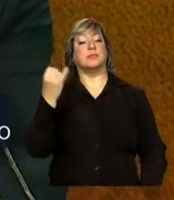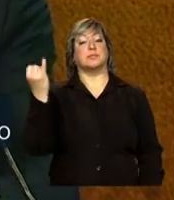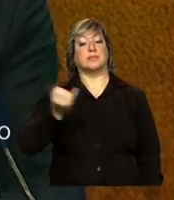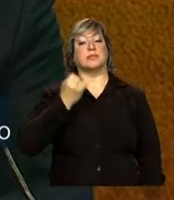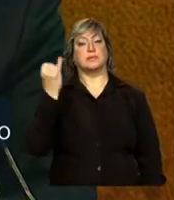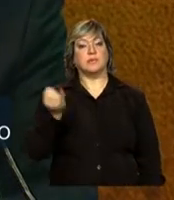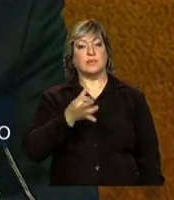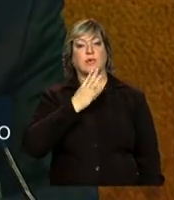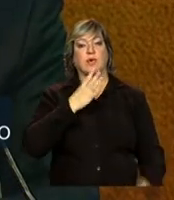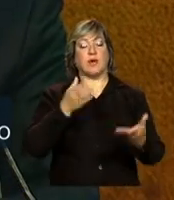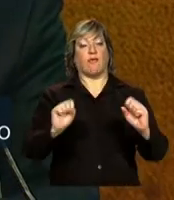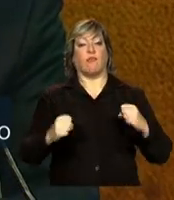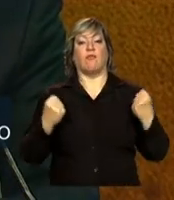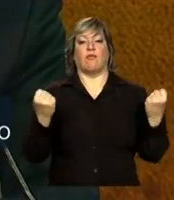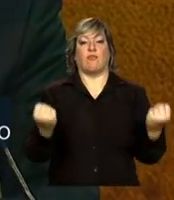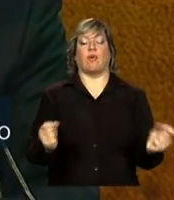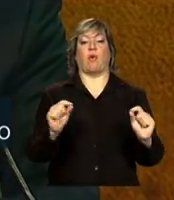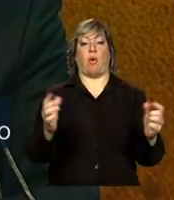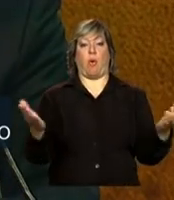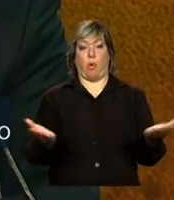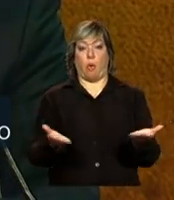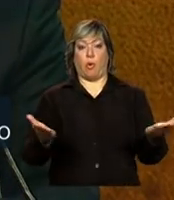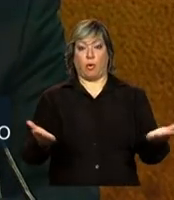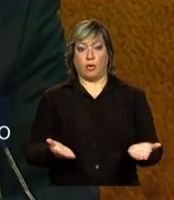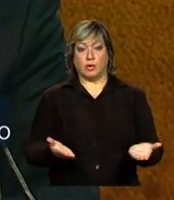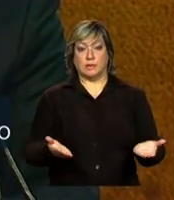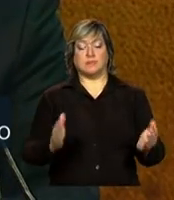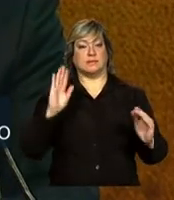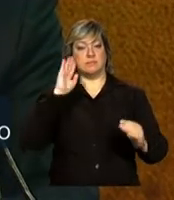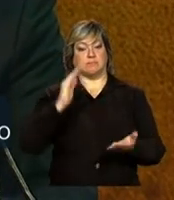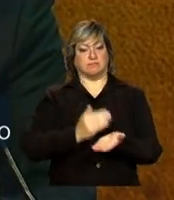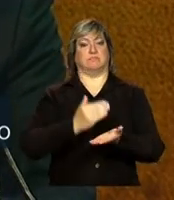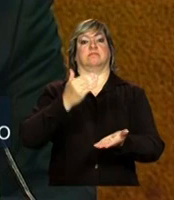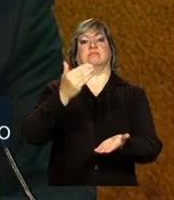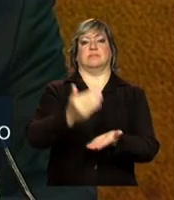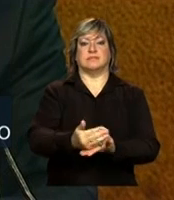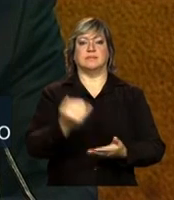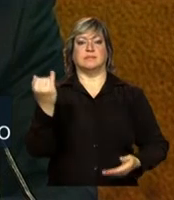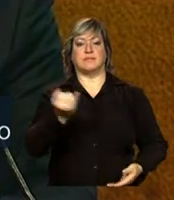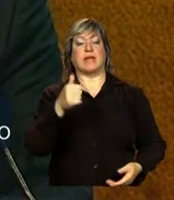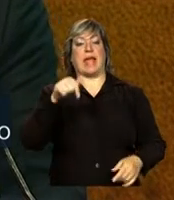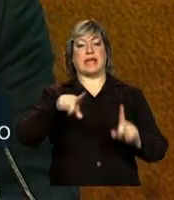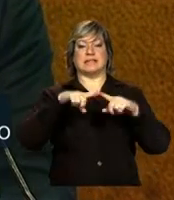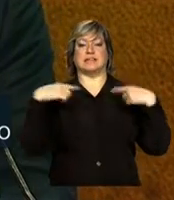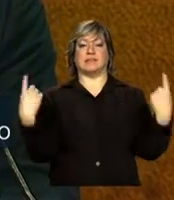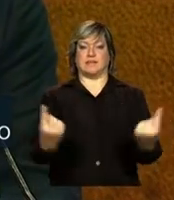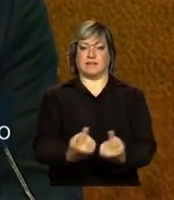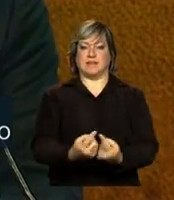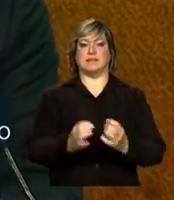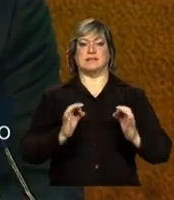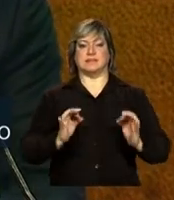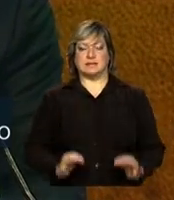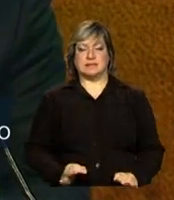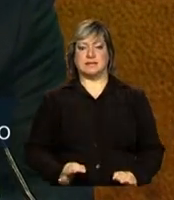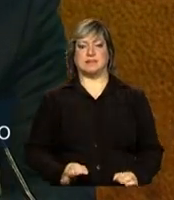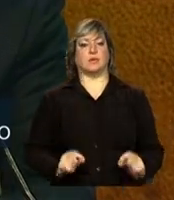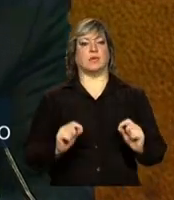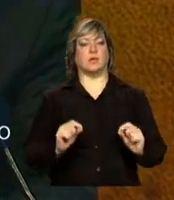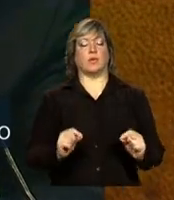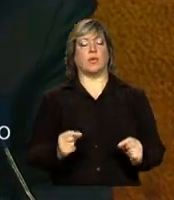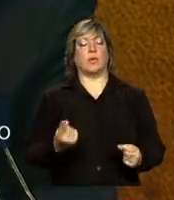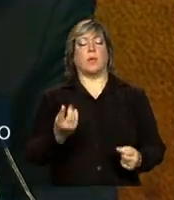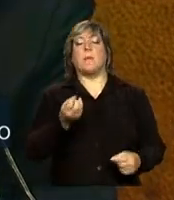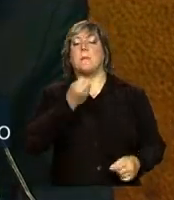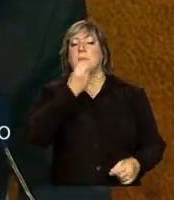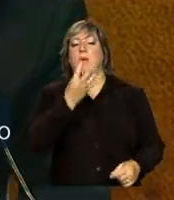reconhecido este esforço que hoje já deu Passos significativos este evento Sem dúvida significa uma grande